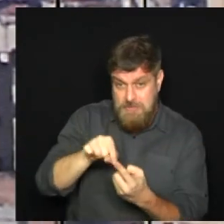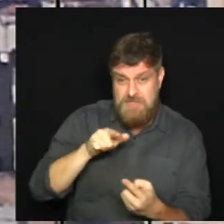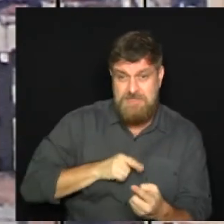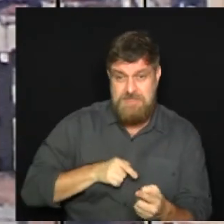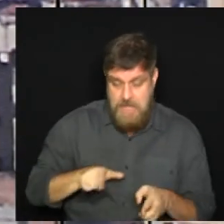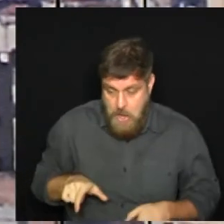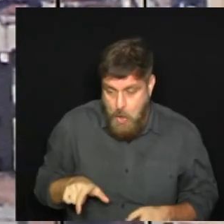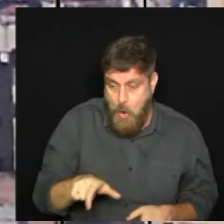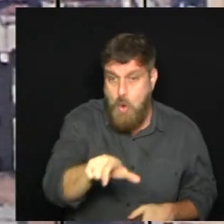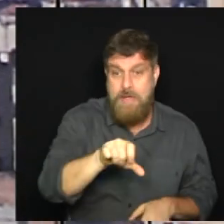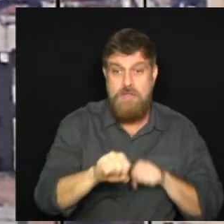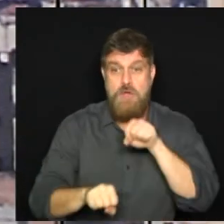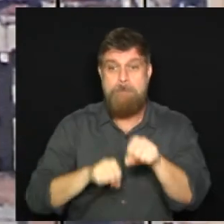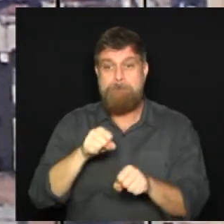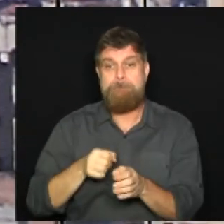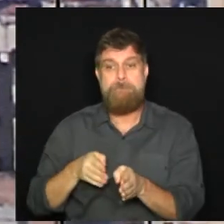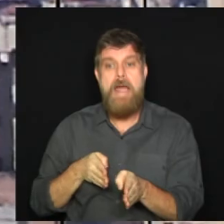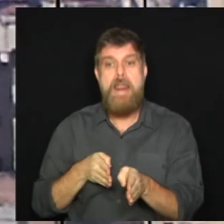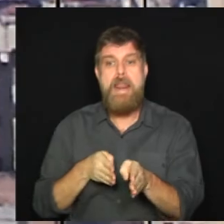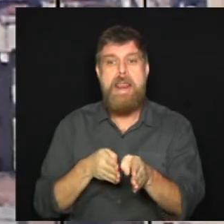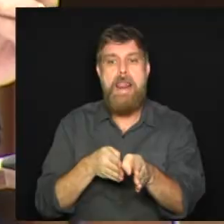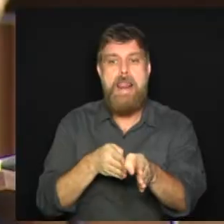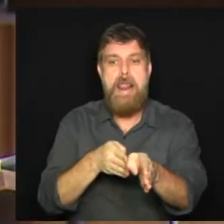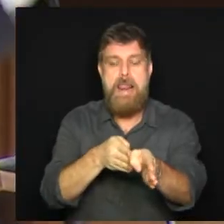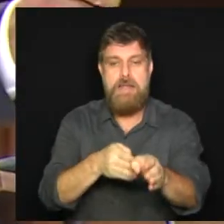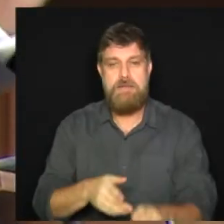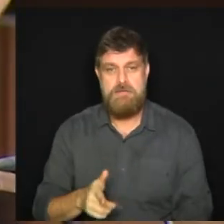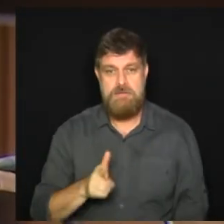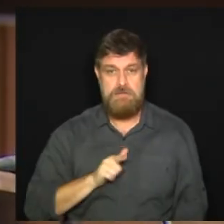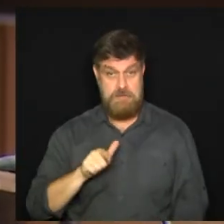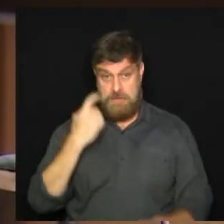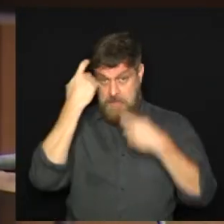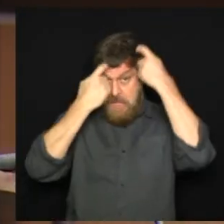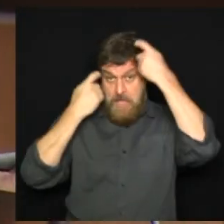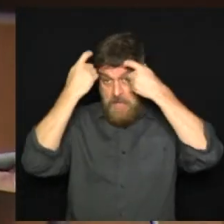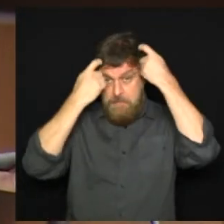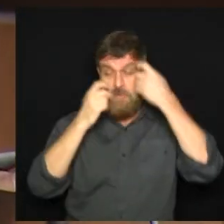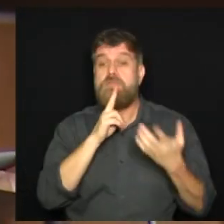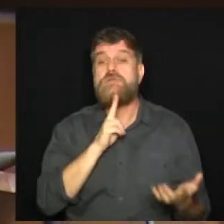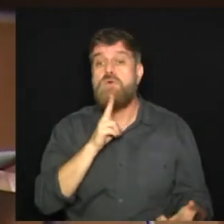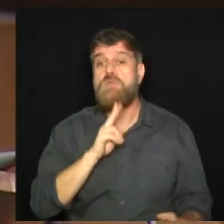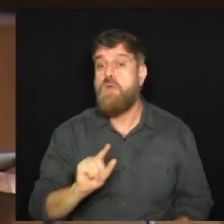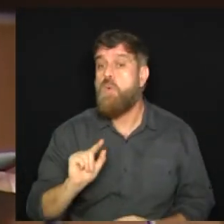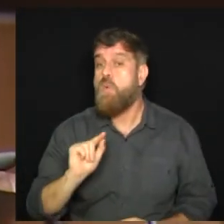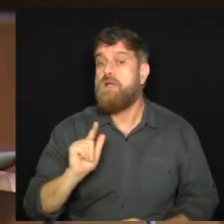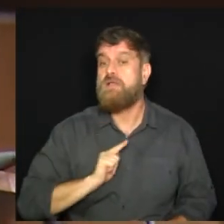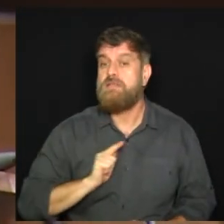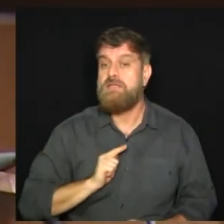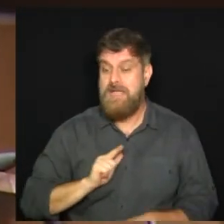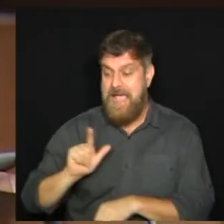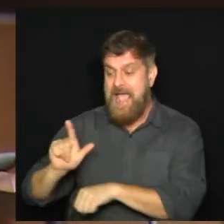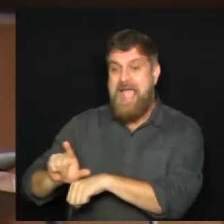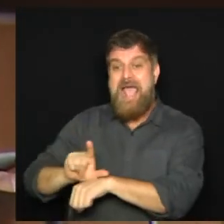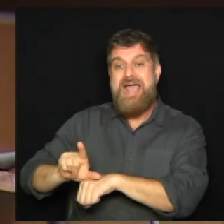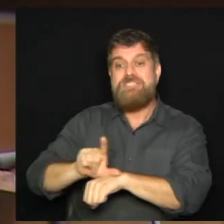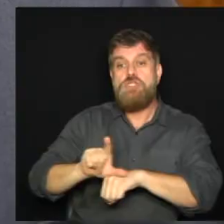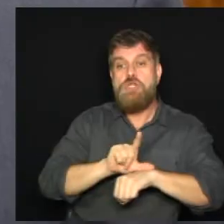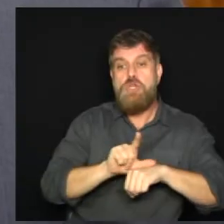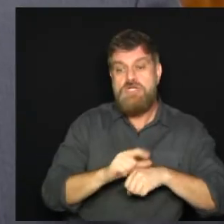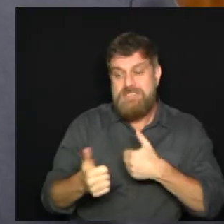comprar esse alimento. O vereador Nelson Ostri protocolou um requerimento solicitando informações da